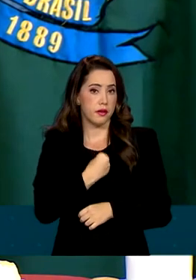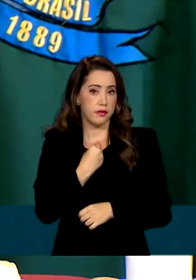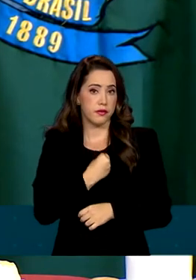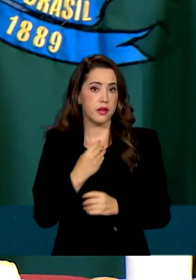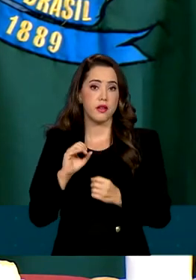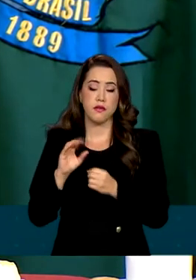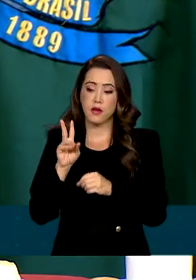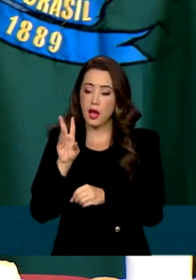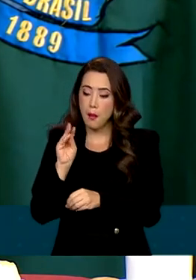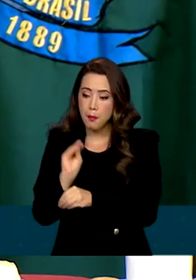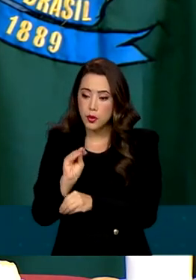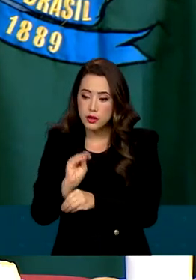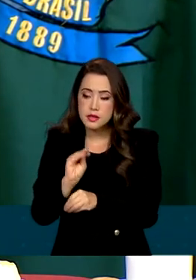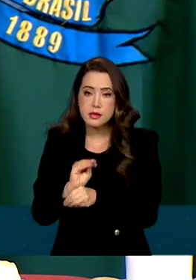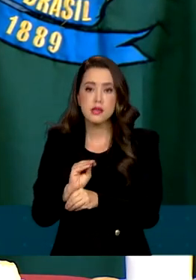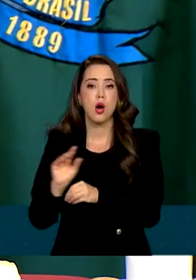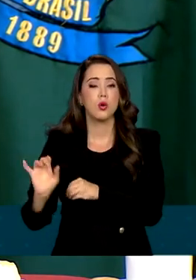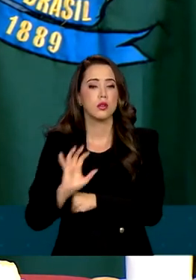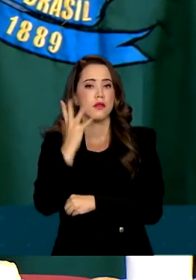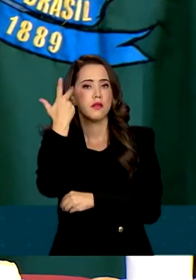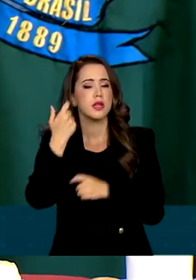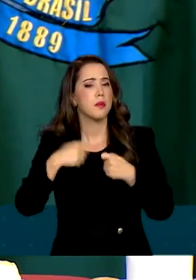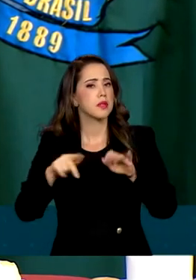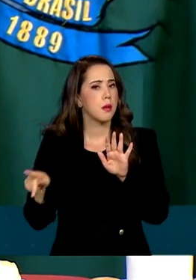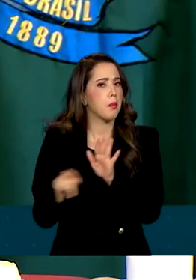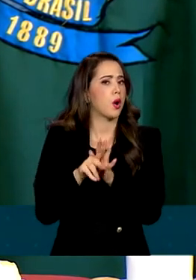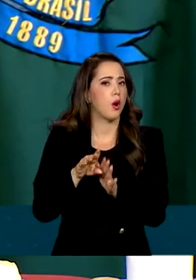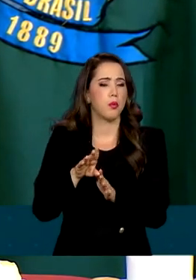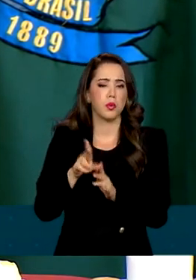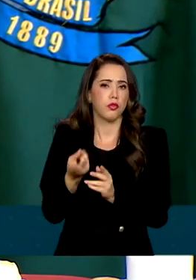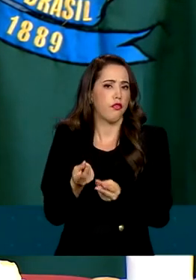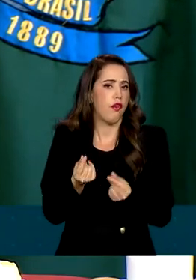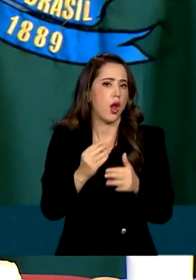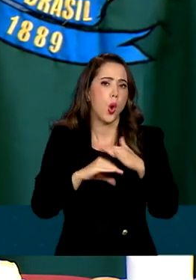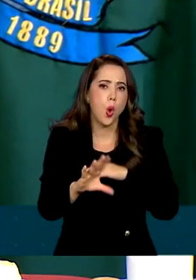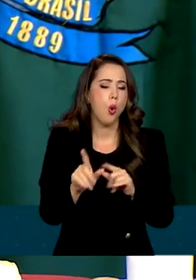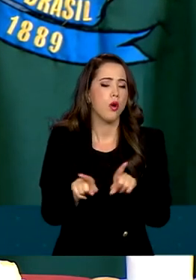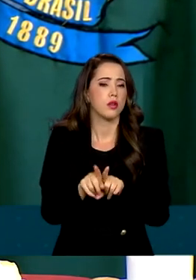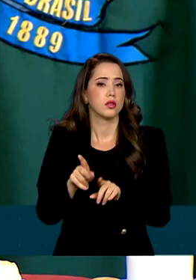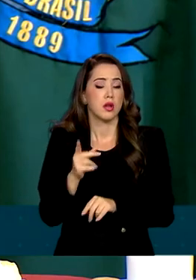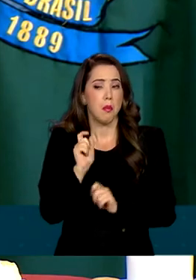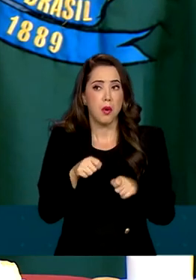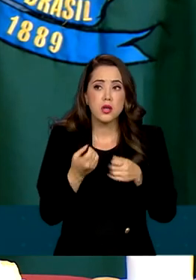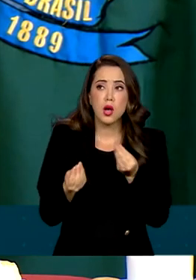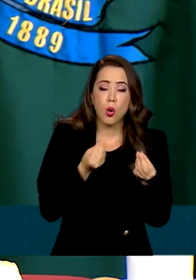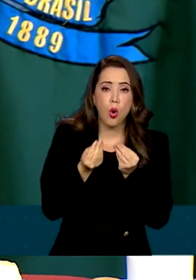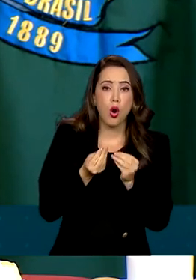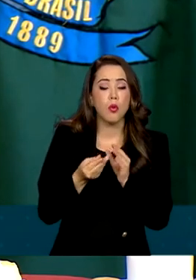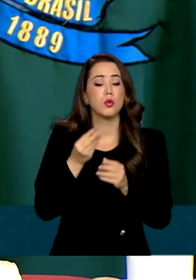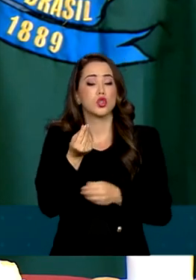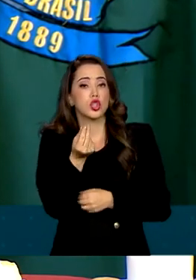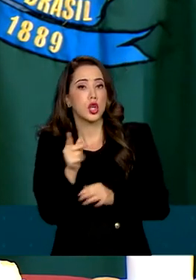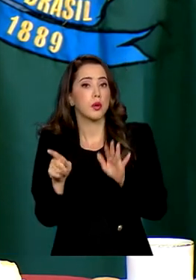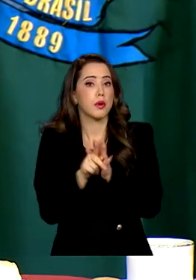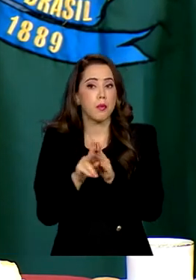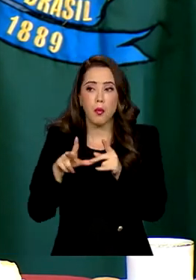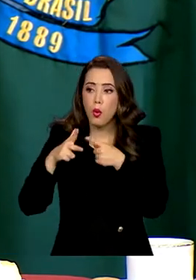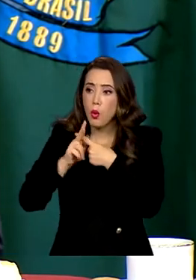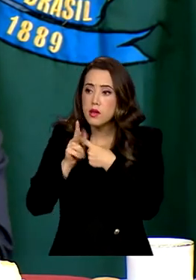Vamos tentar saber como a gente pode explorar uma reserva para Que ela possa gerar recurso para sua própria manutenção